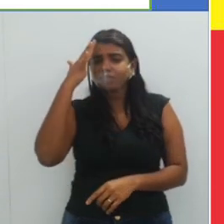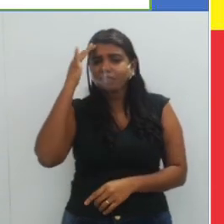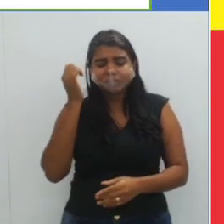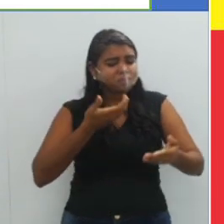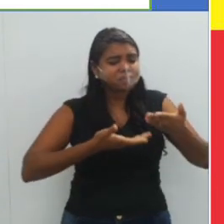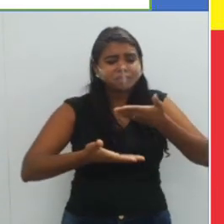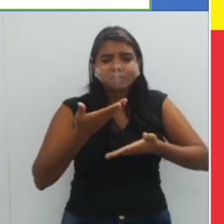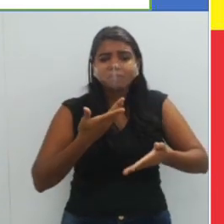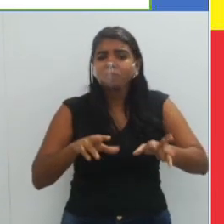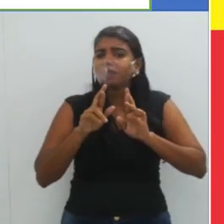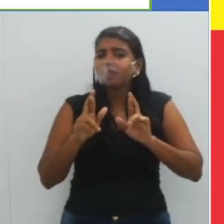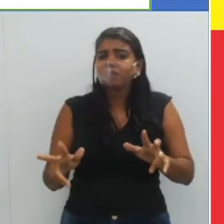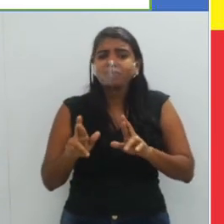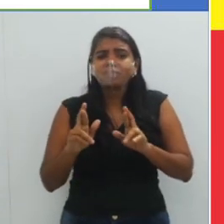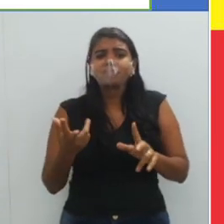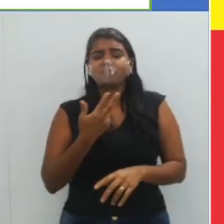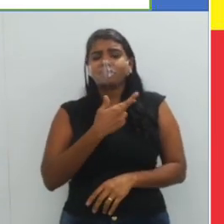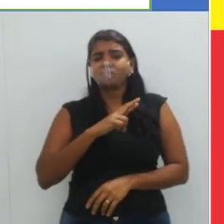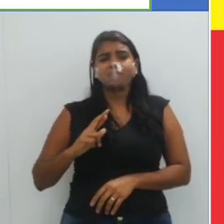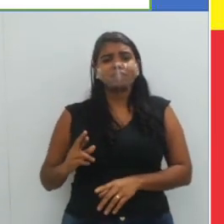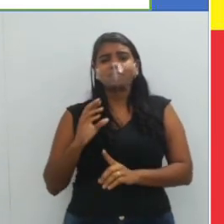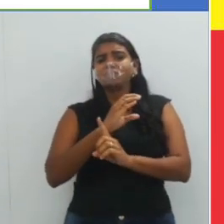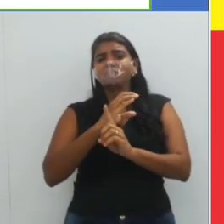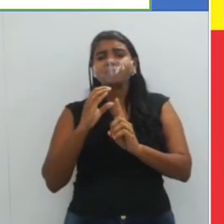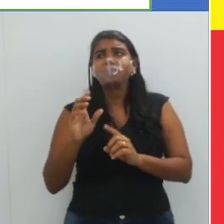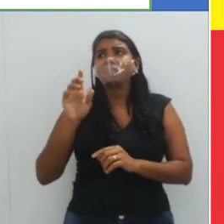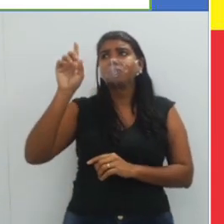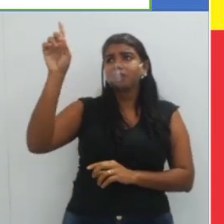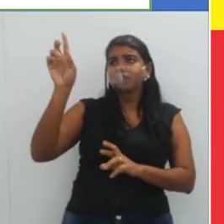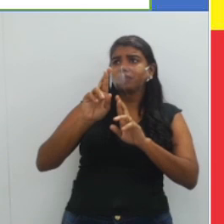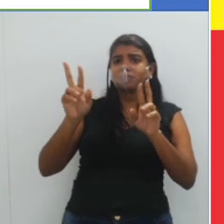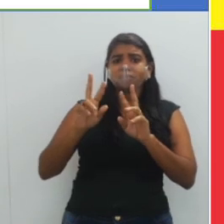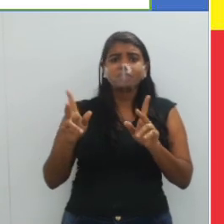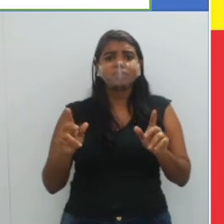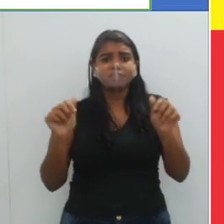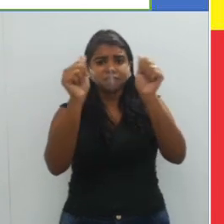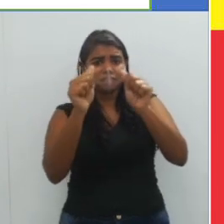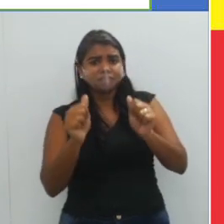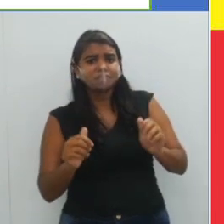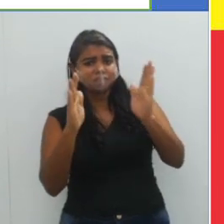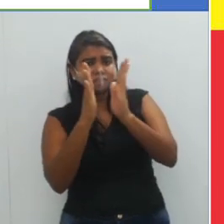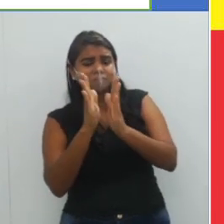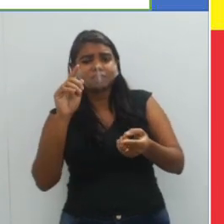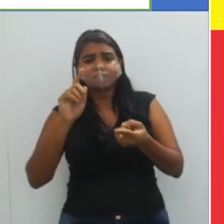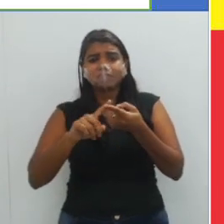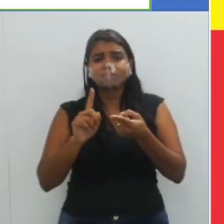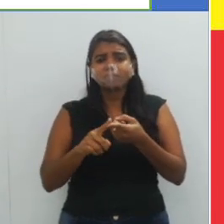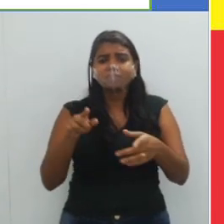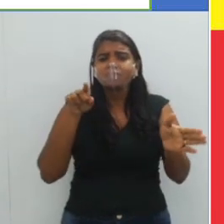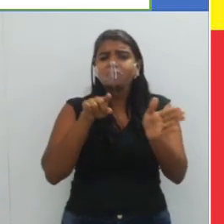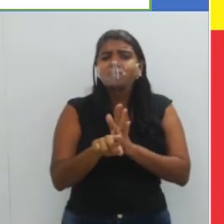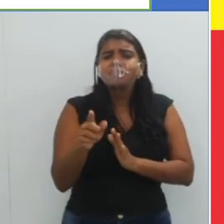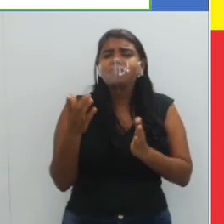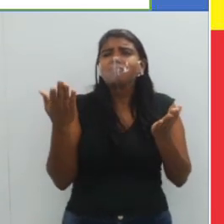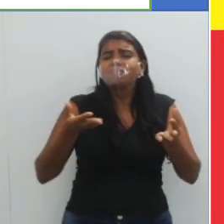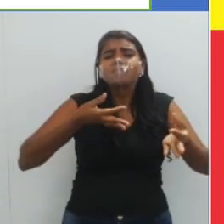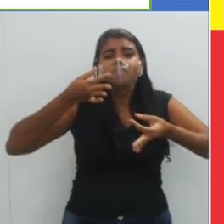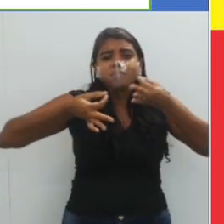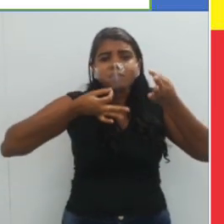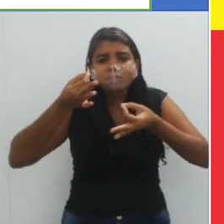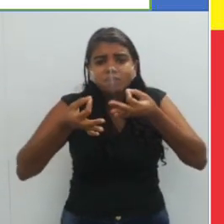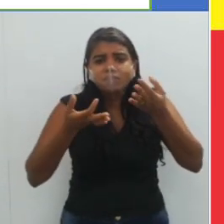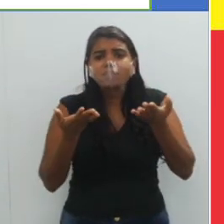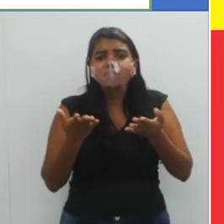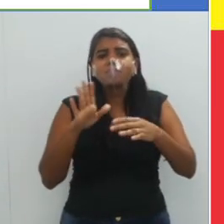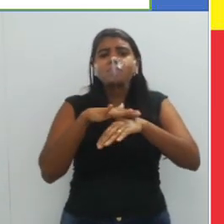saber lidar com as diferenças entre cultos a deuses diferentes. Então, fica-se a questão, vamos discutir